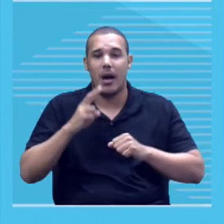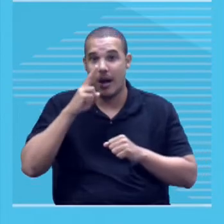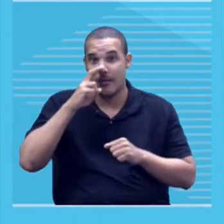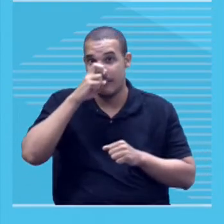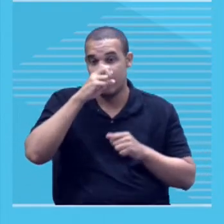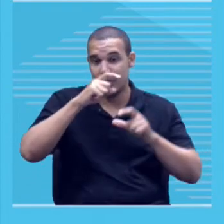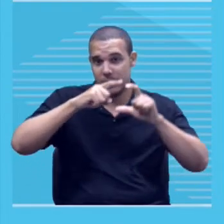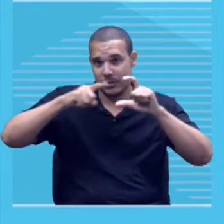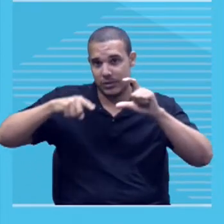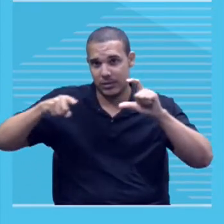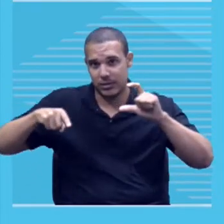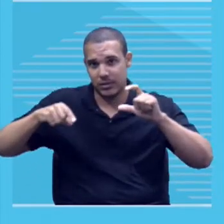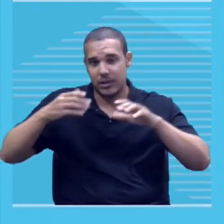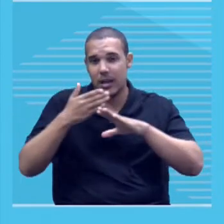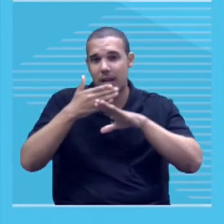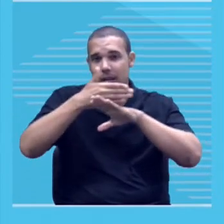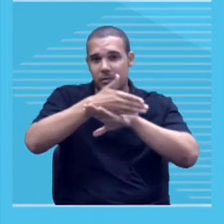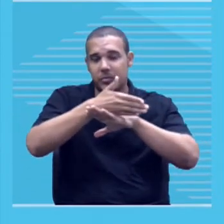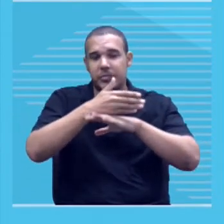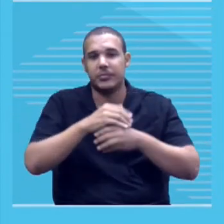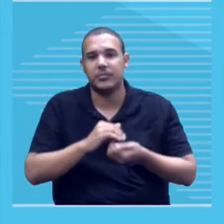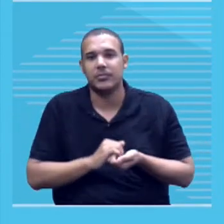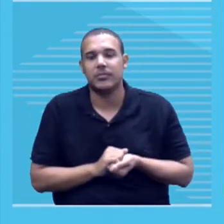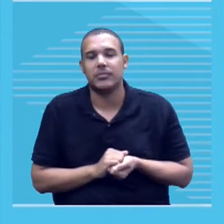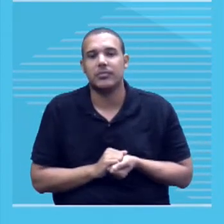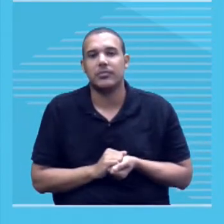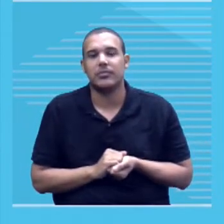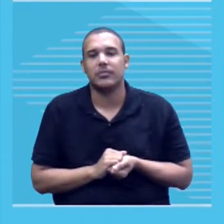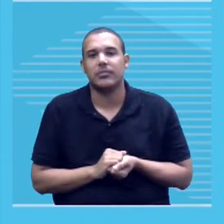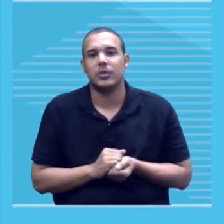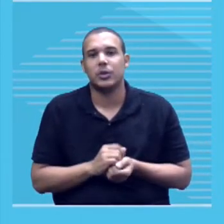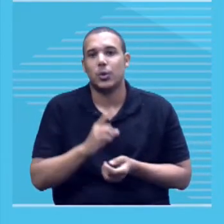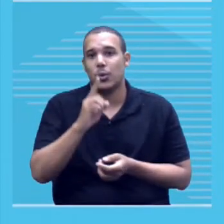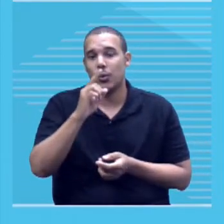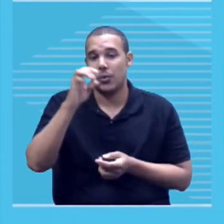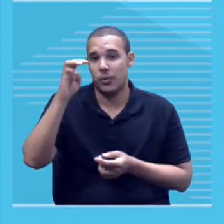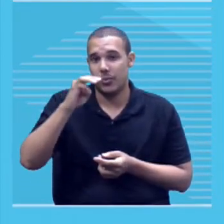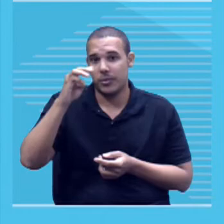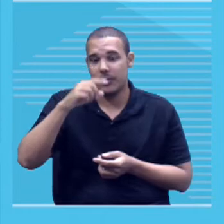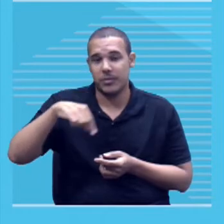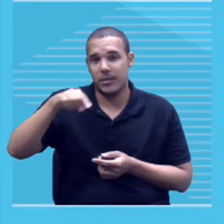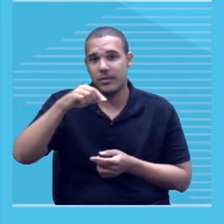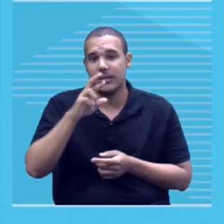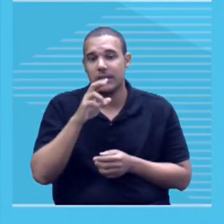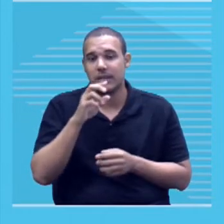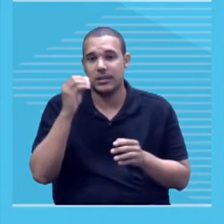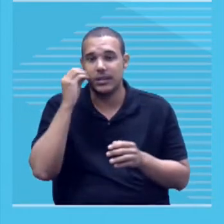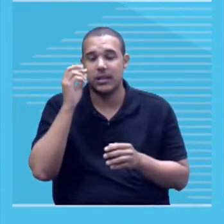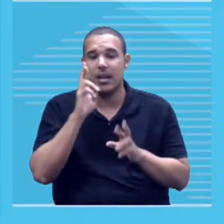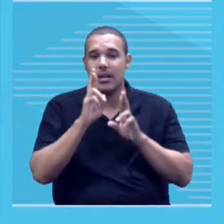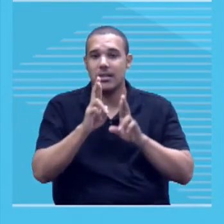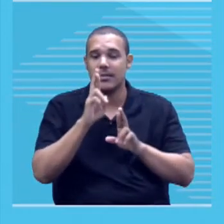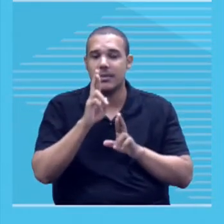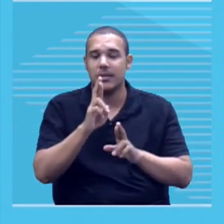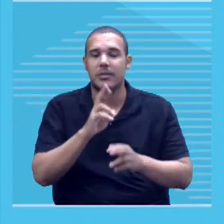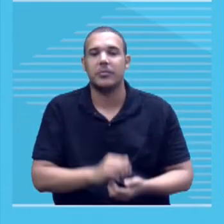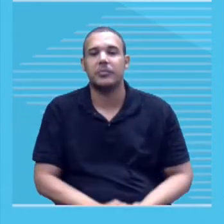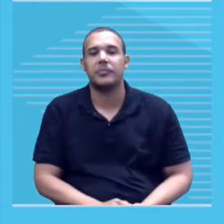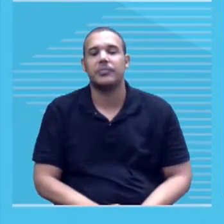corrente que o atravessa, tá bom? Então, vou pedir aí 1 minutinho só para você tentar fazer essa questão.